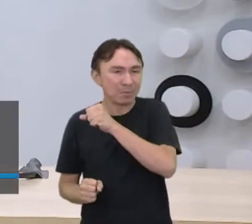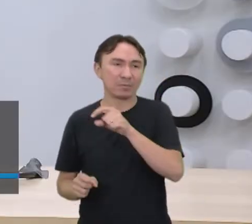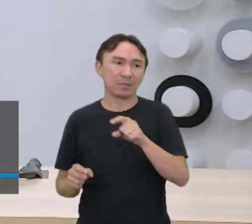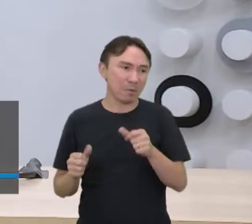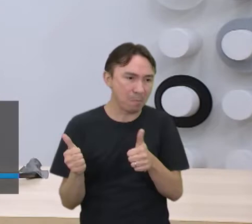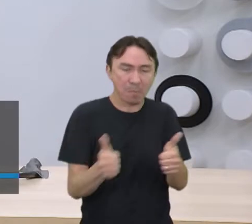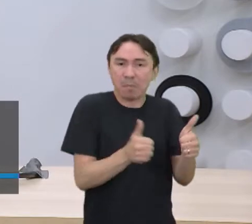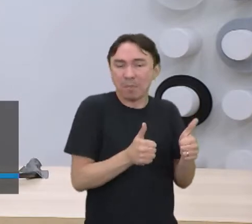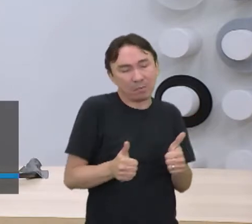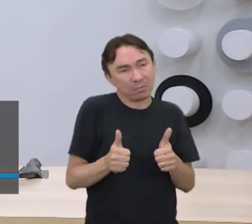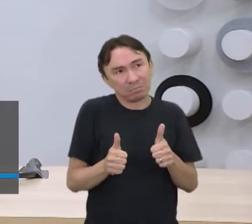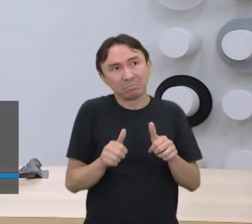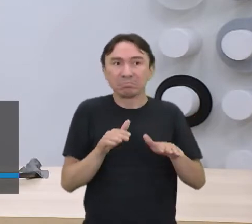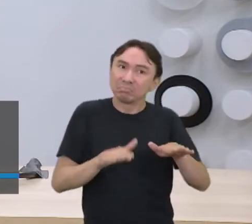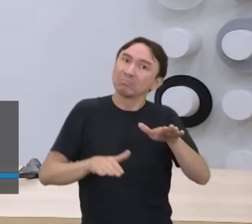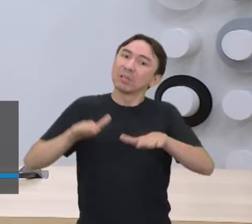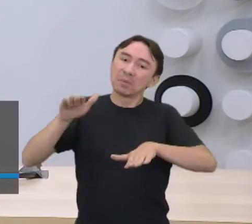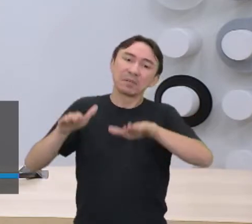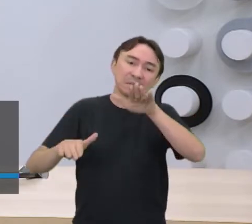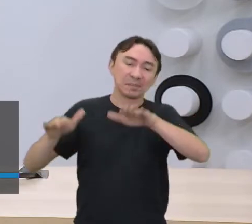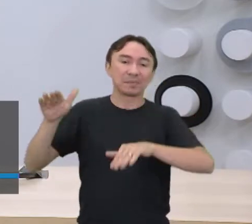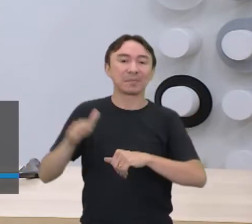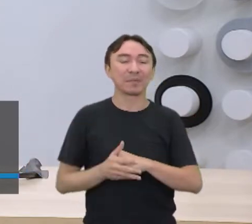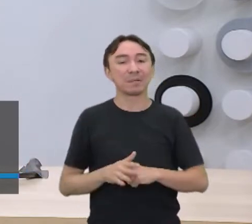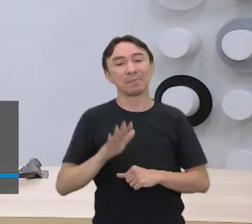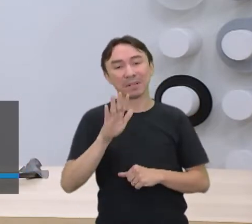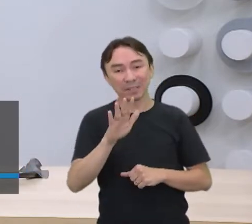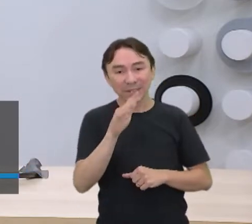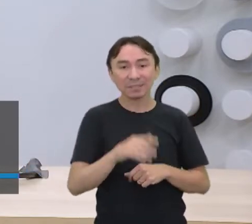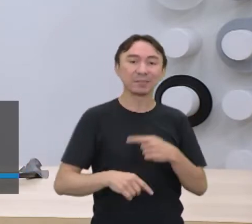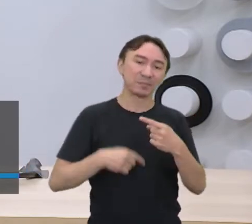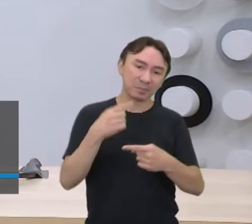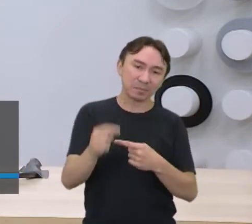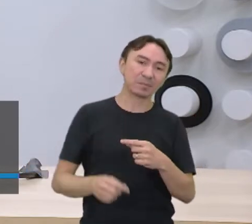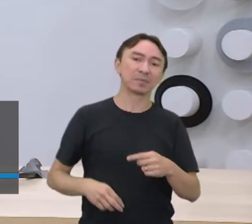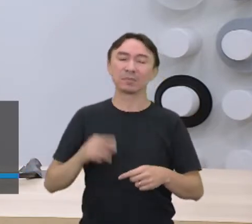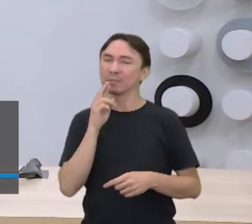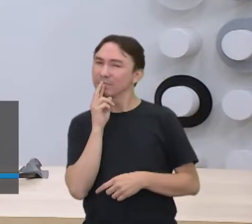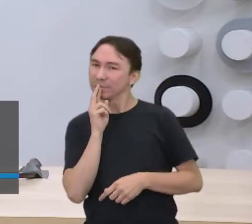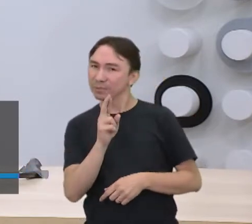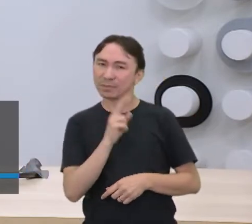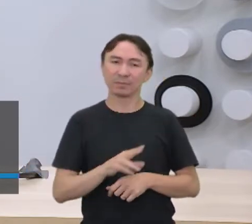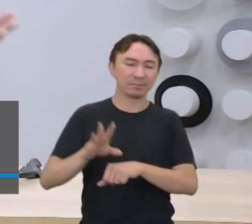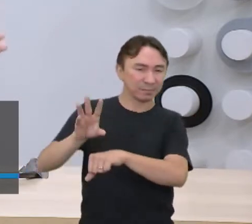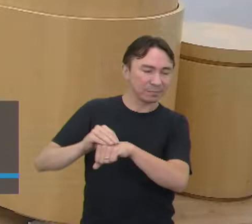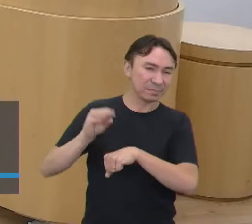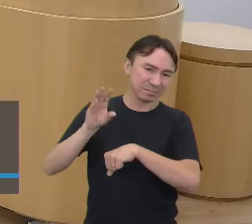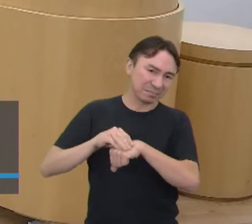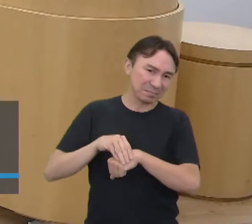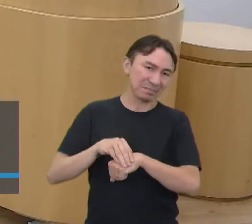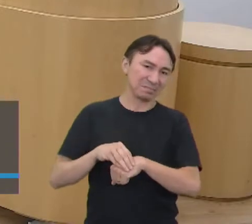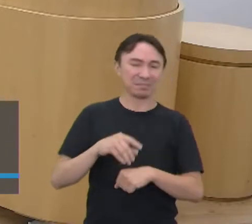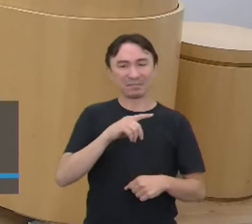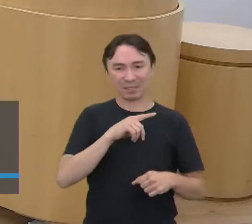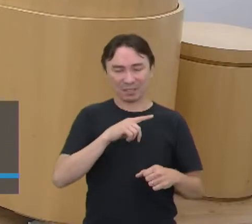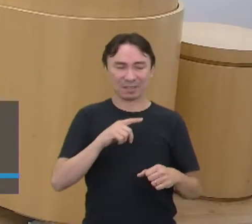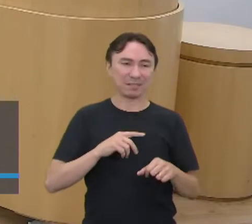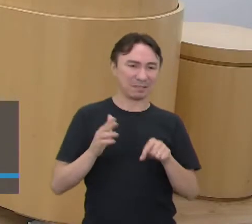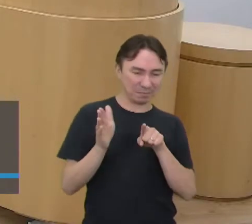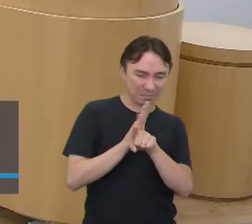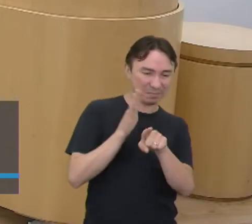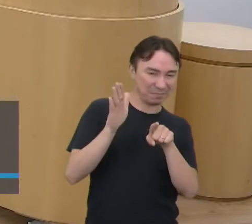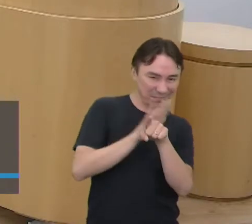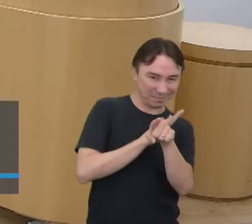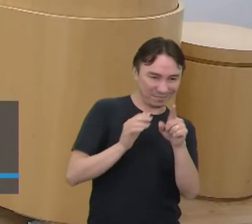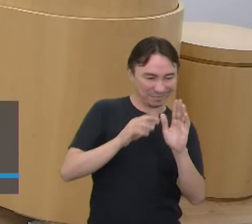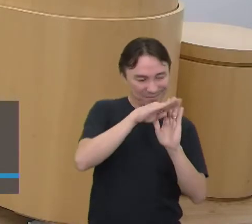as respostas depois é eficiente. Exatamente. Demora para fazer? Demora um tanto que vai demorar para fazer o questionário. Sim. Né? Não vai